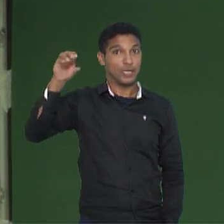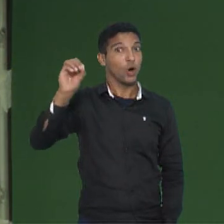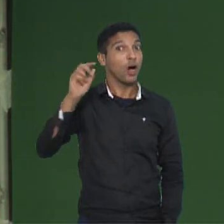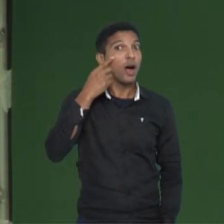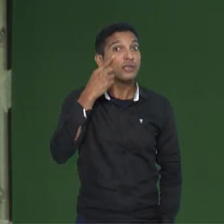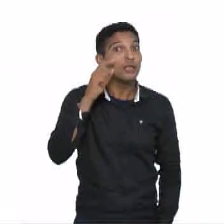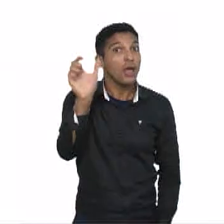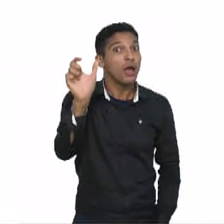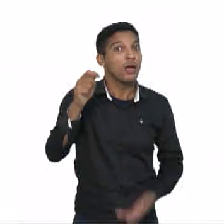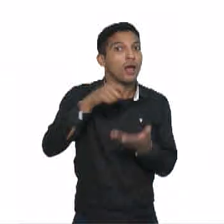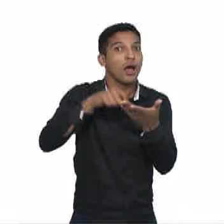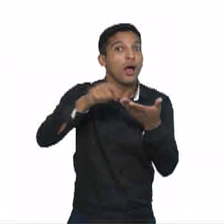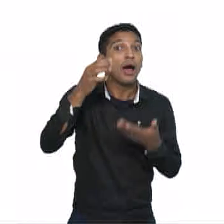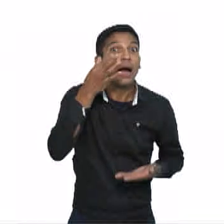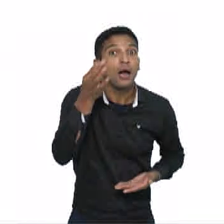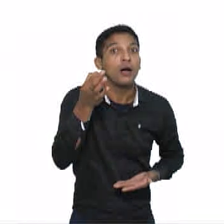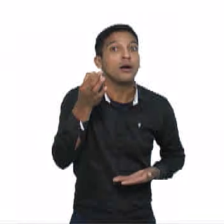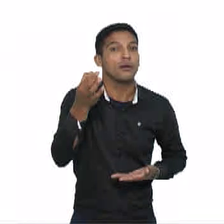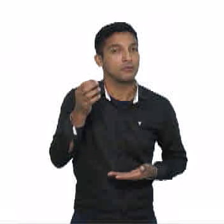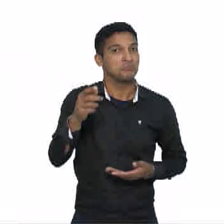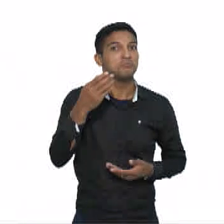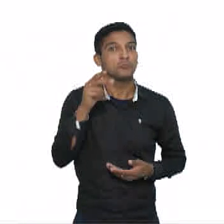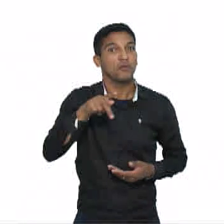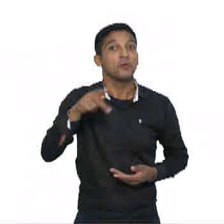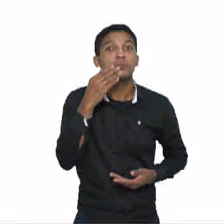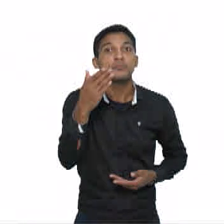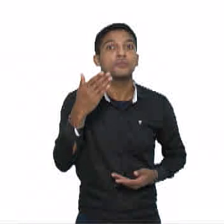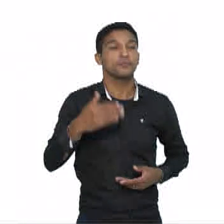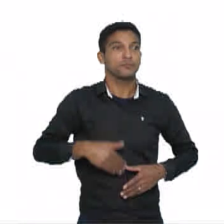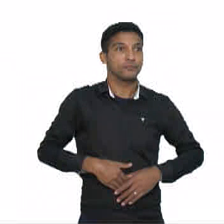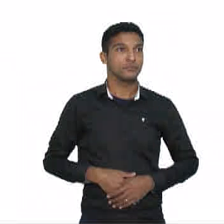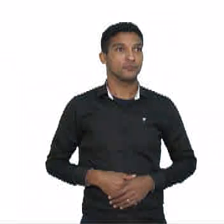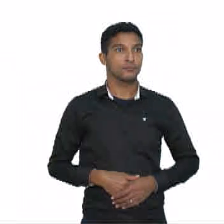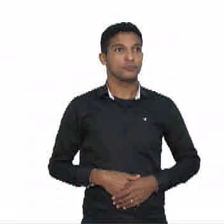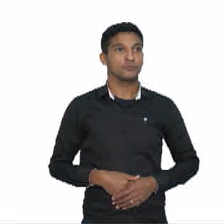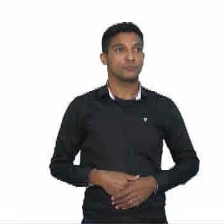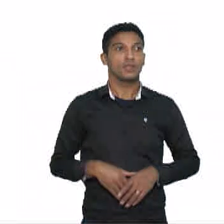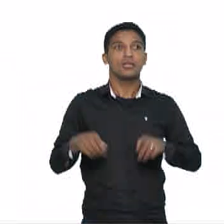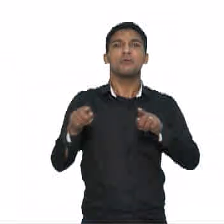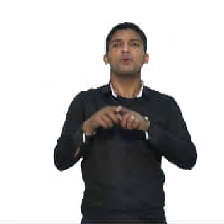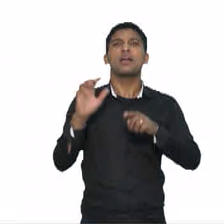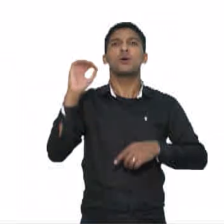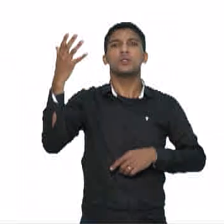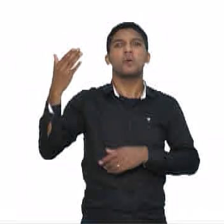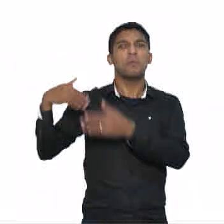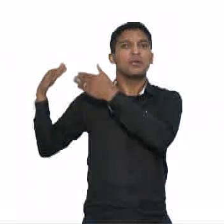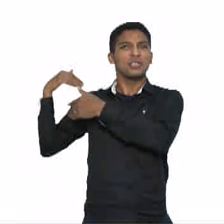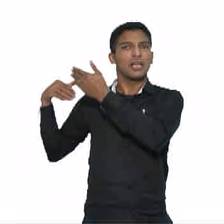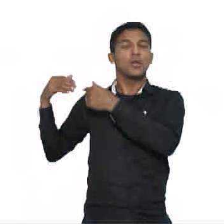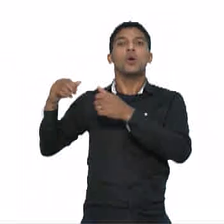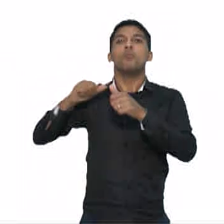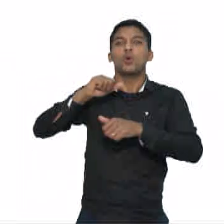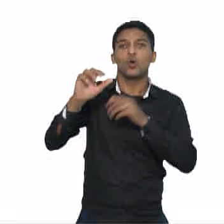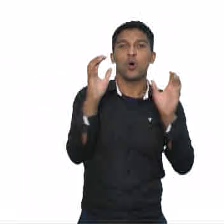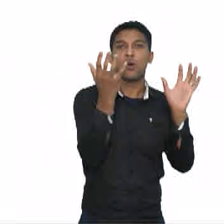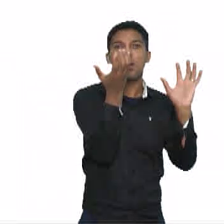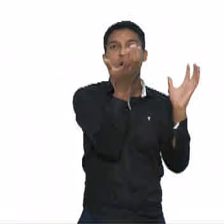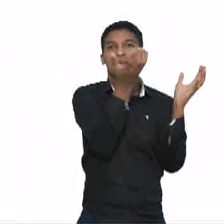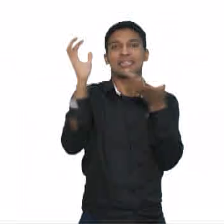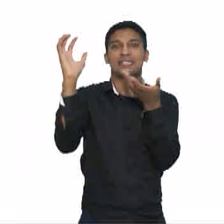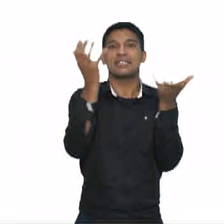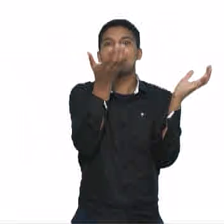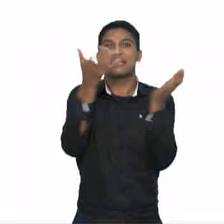existência de sincronia durante as mudanças climáticas e culturais e a evolução